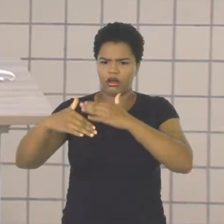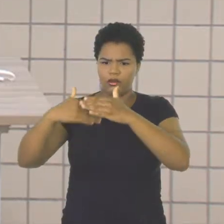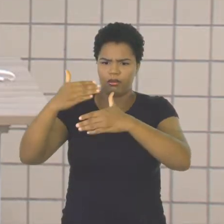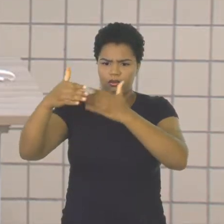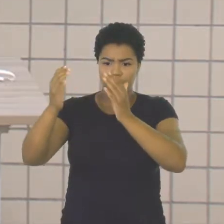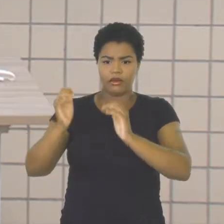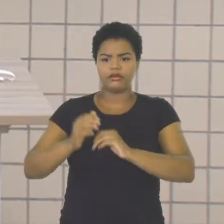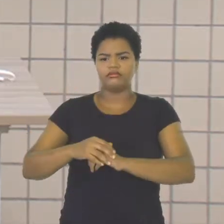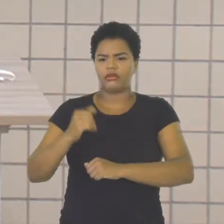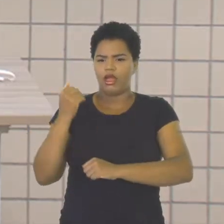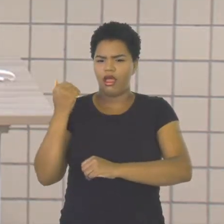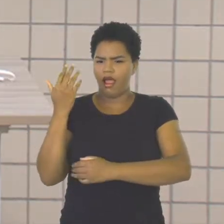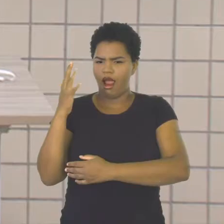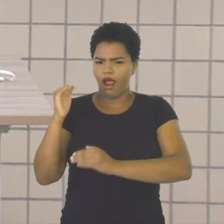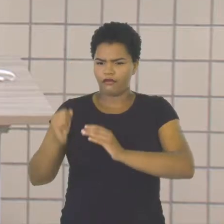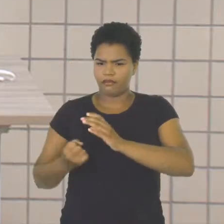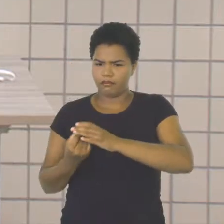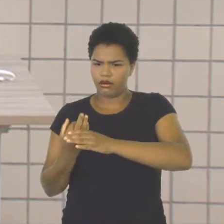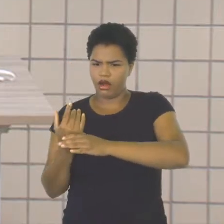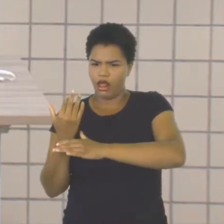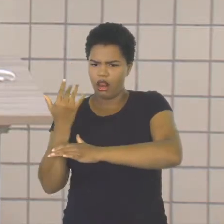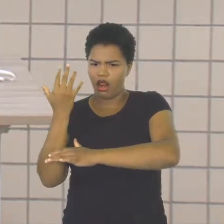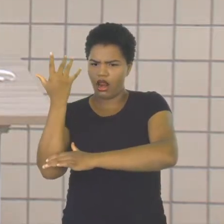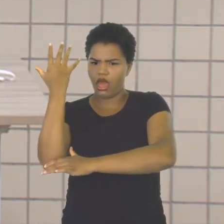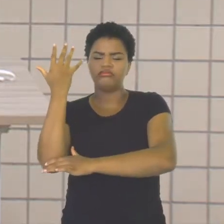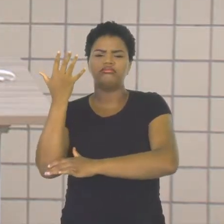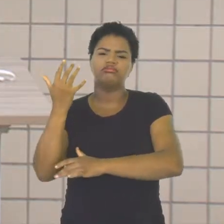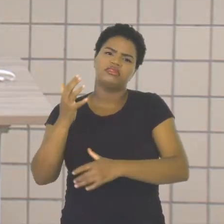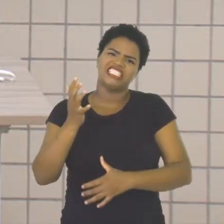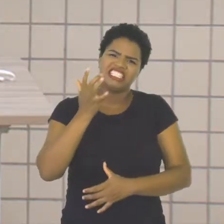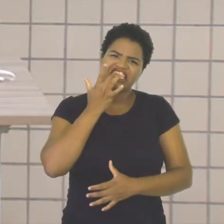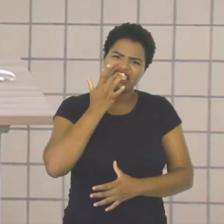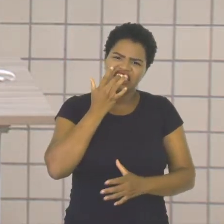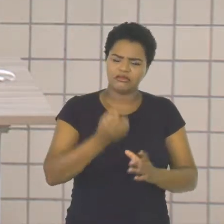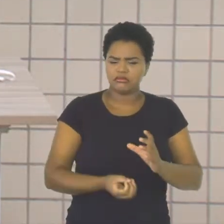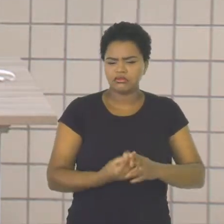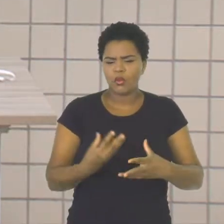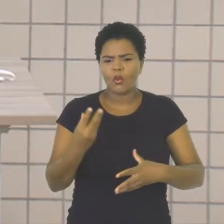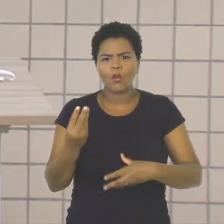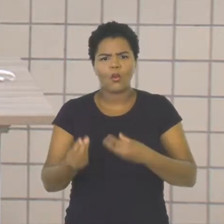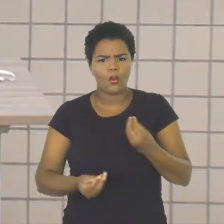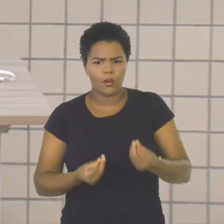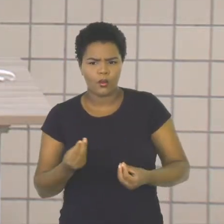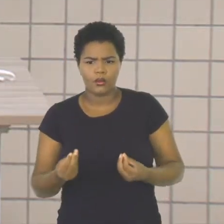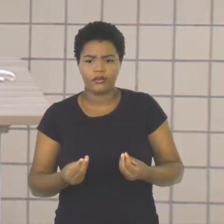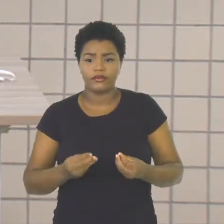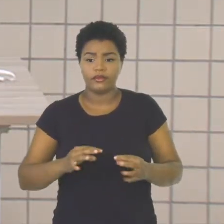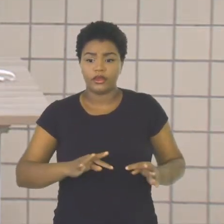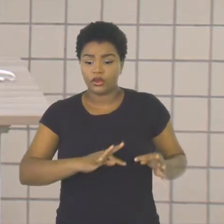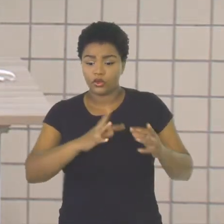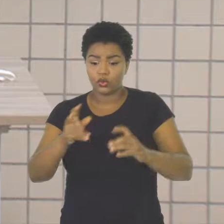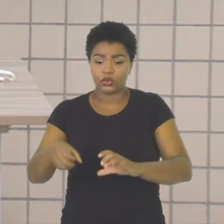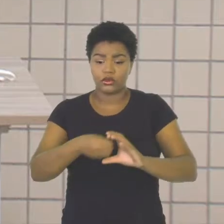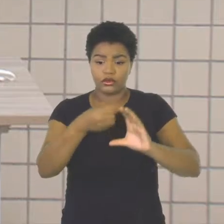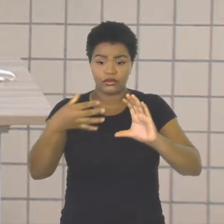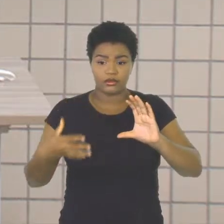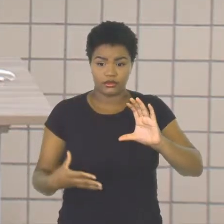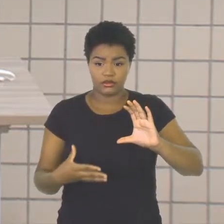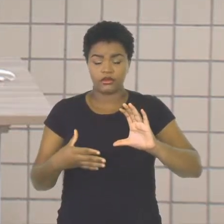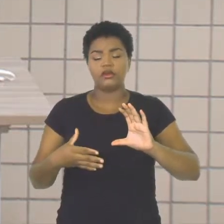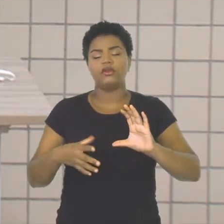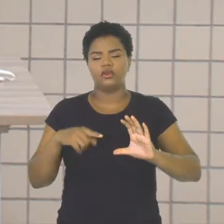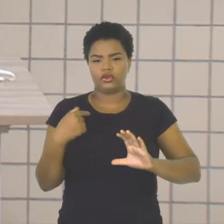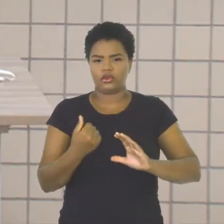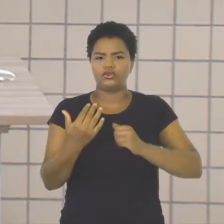da árvore, do jeito que o plástico é formado. Então, todas essas características a gente chama